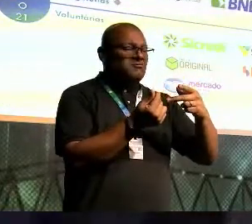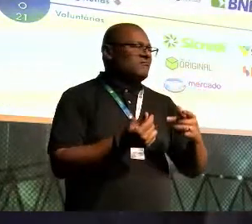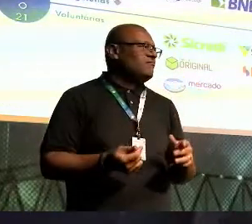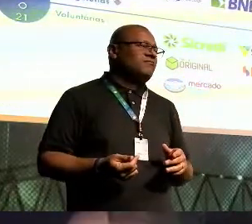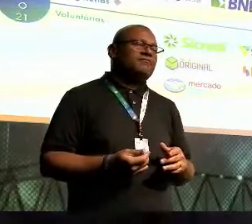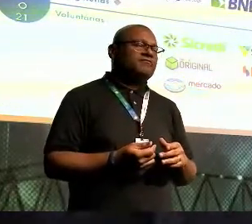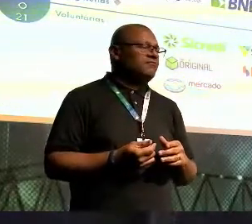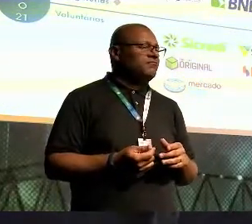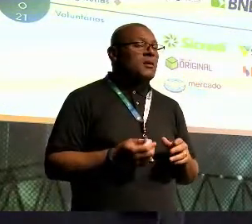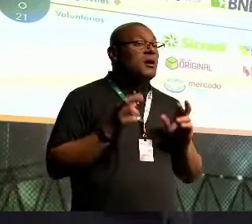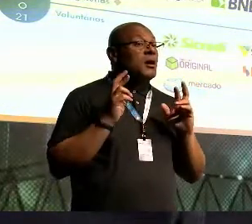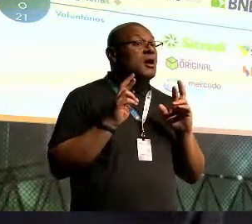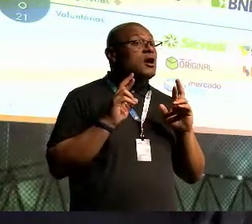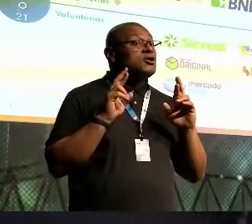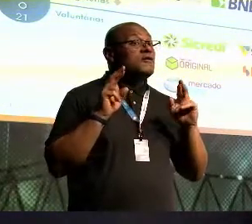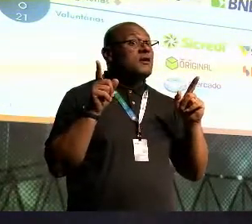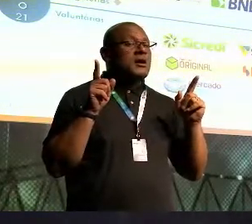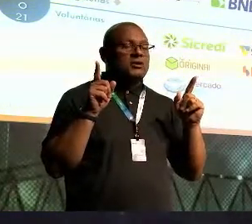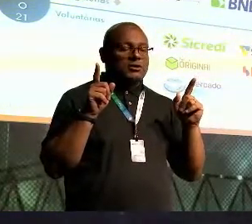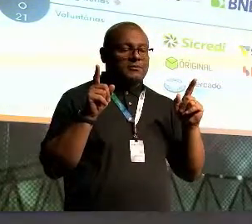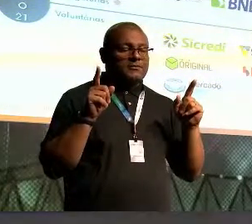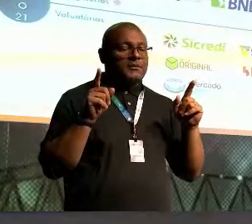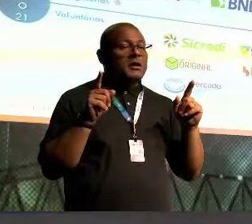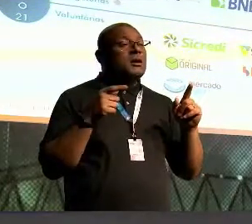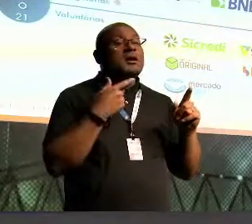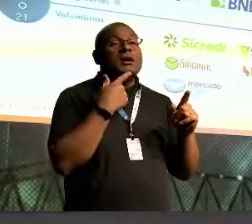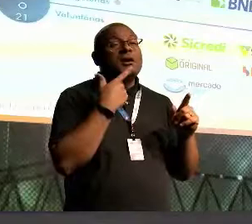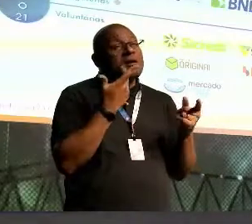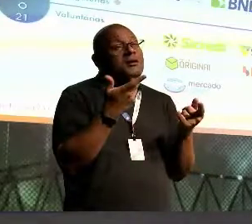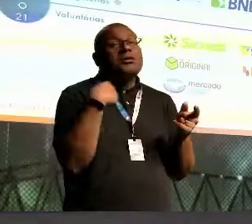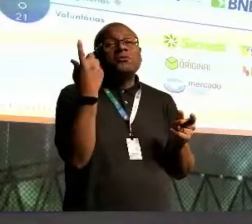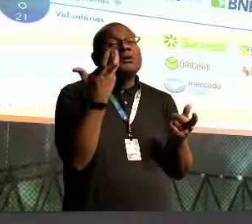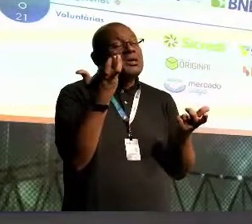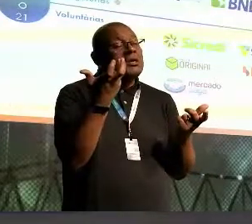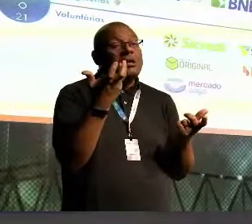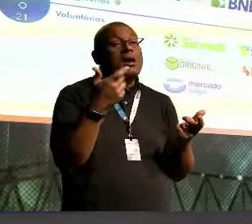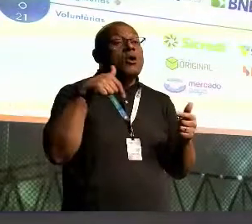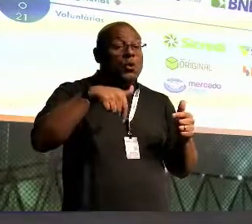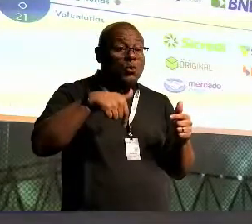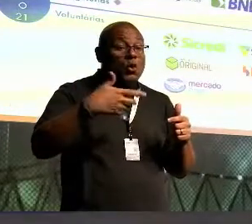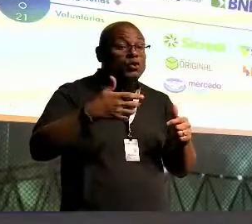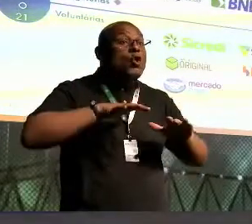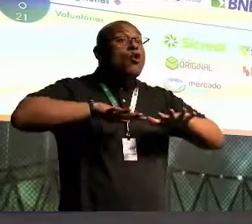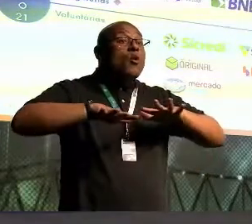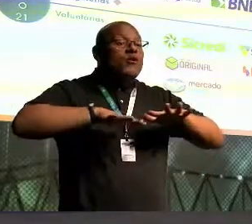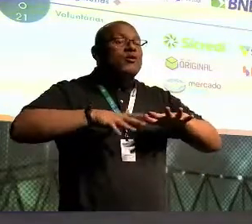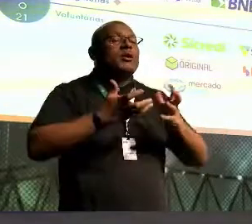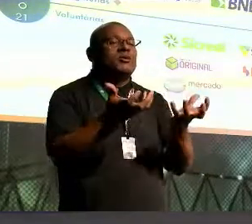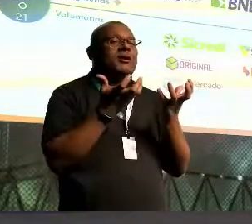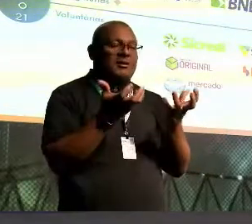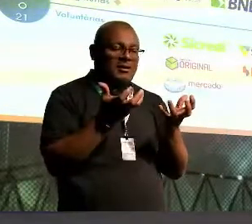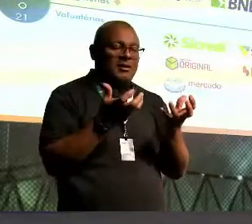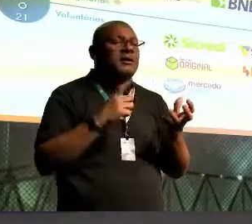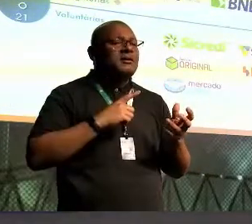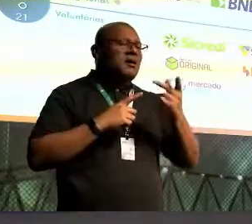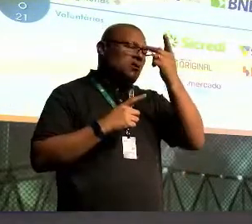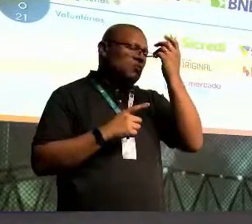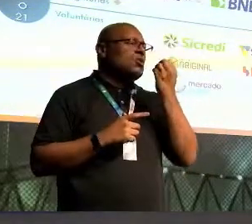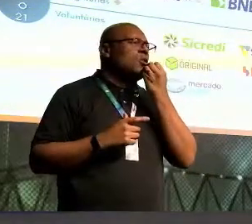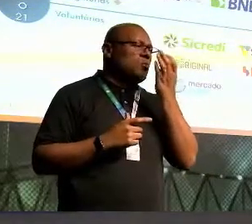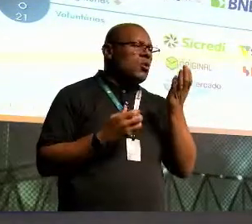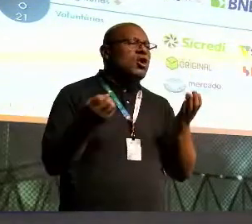virou a chave e o Open Finance começou a bombar. Não é e não era esperado. O esperado é o que está acontecendo realmente. Tem muita gente boa,